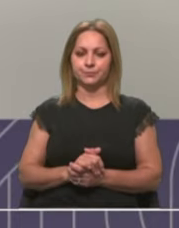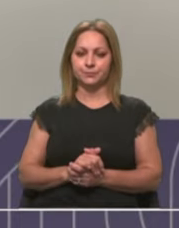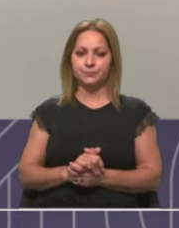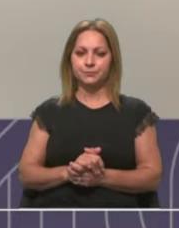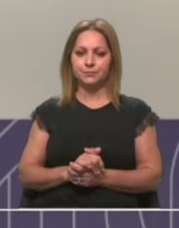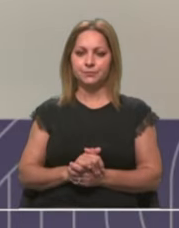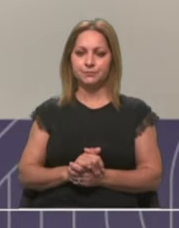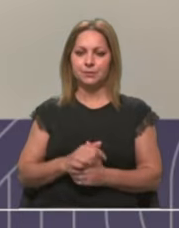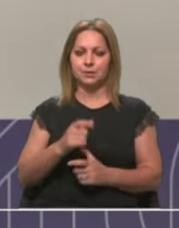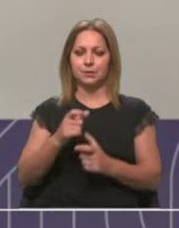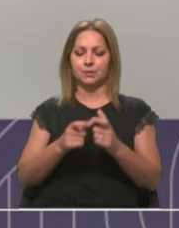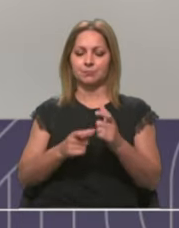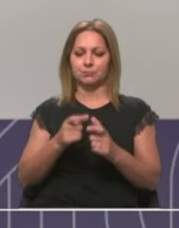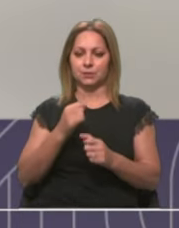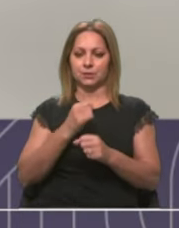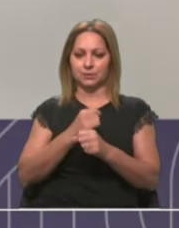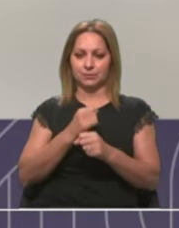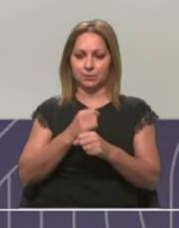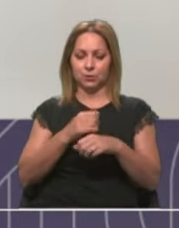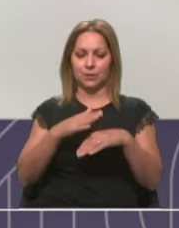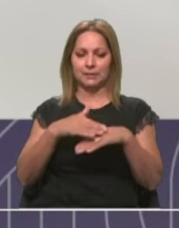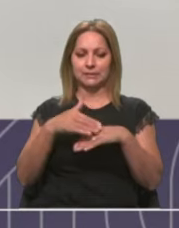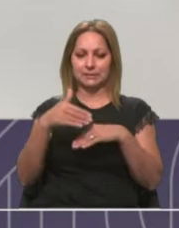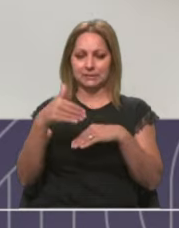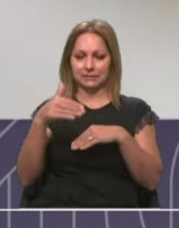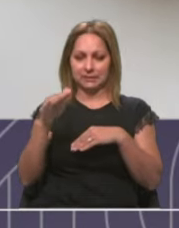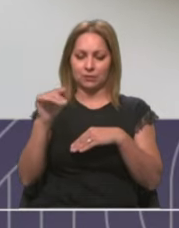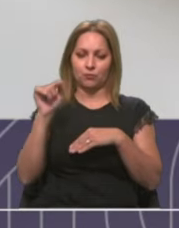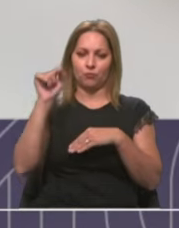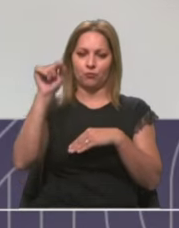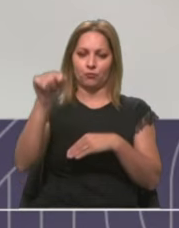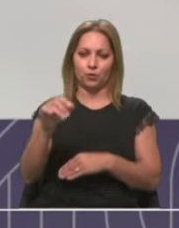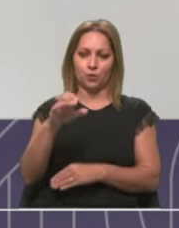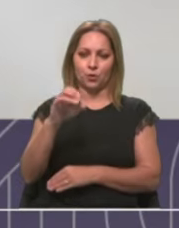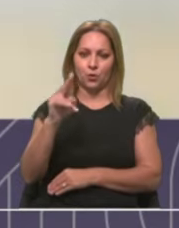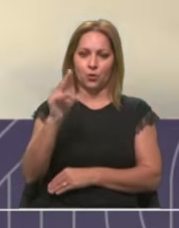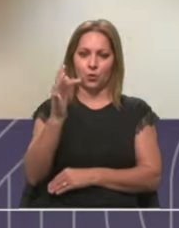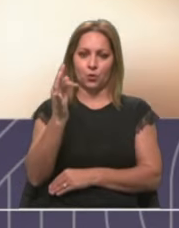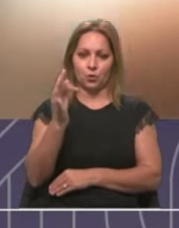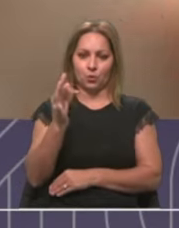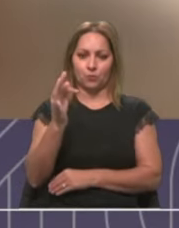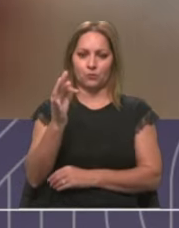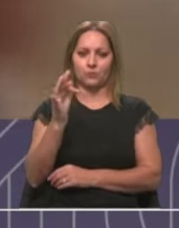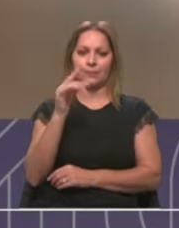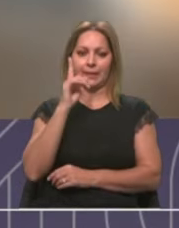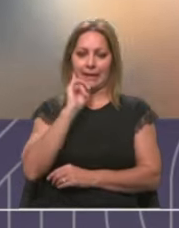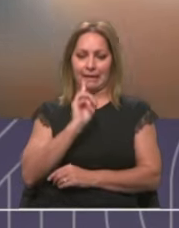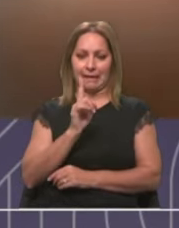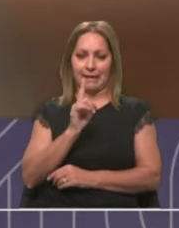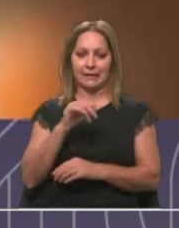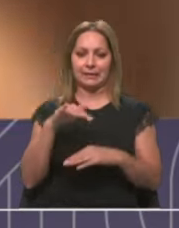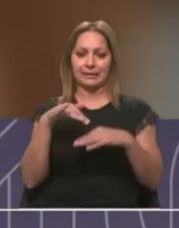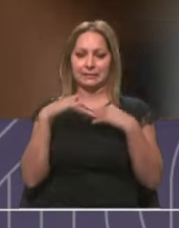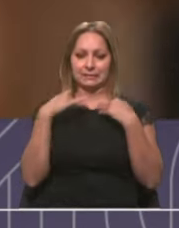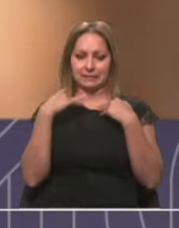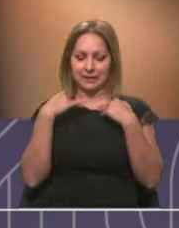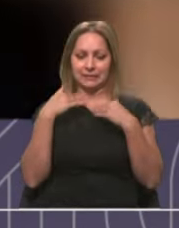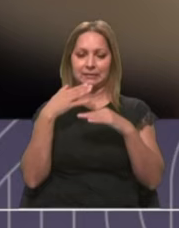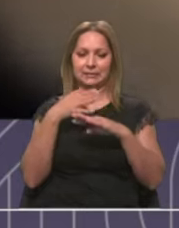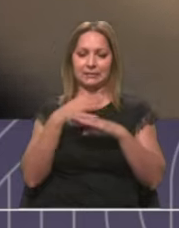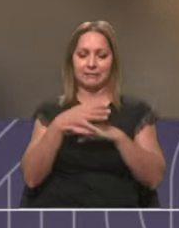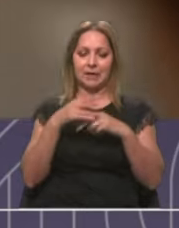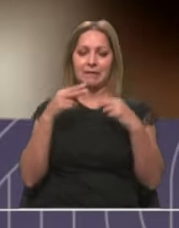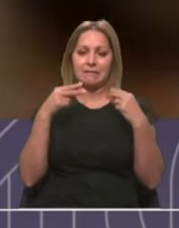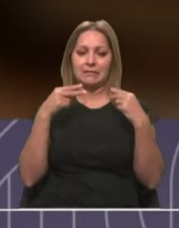Saíram, aliás, funcionários judiciais do Tribunal de Sintra, foram em direção à CUF de Cascais, onde Betty está internada há vários dias, e foi por videoconferência